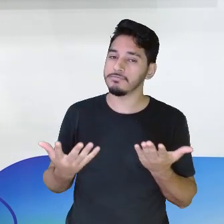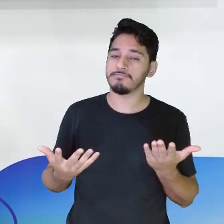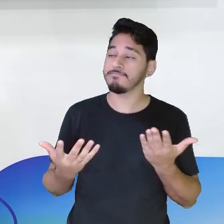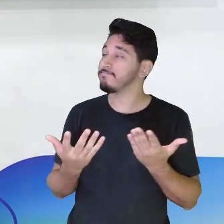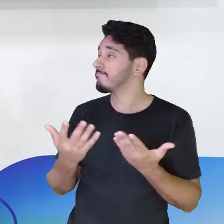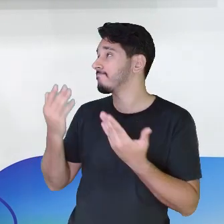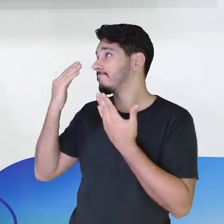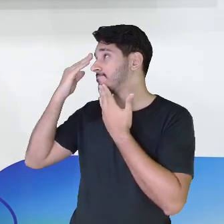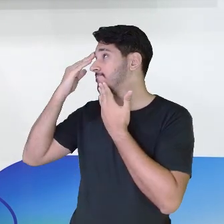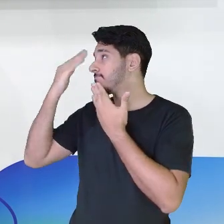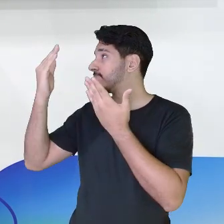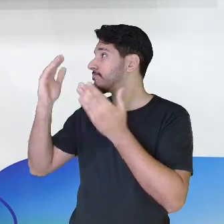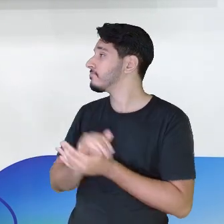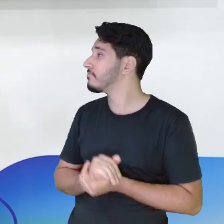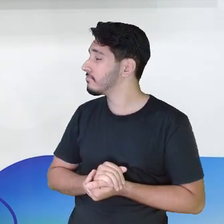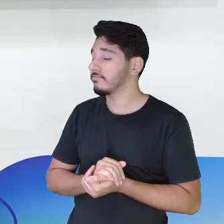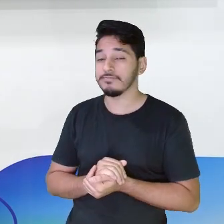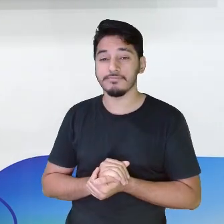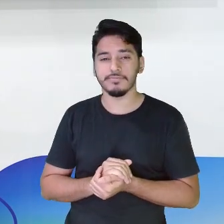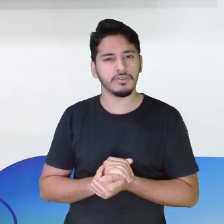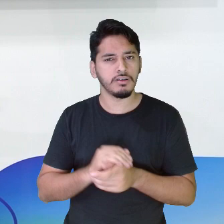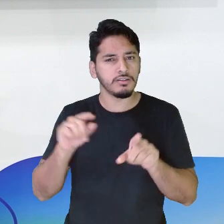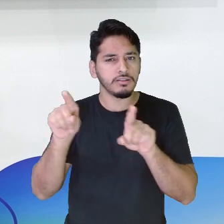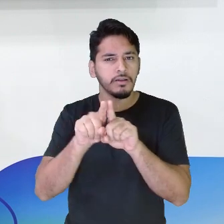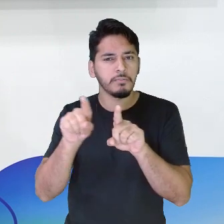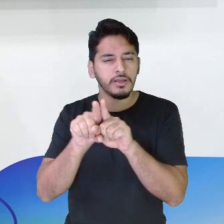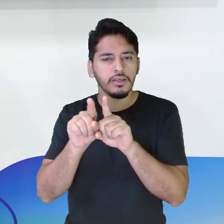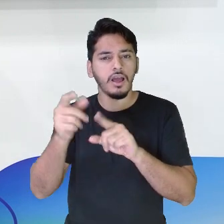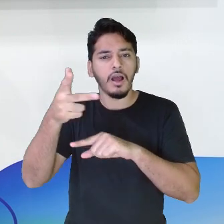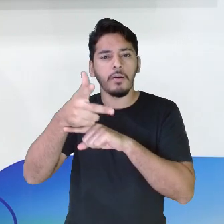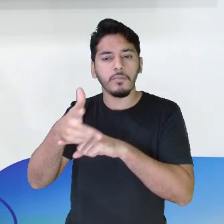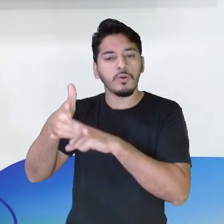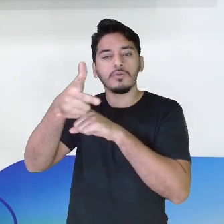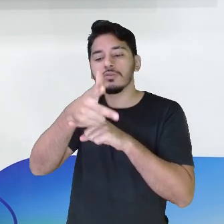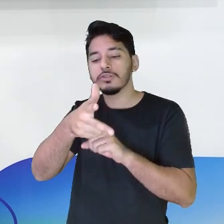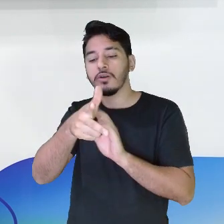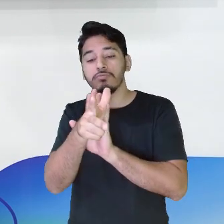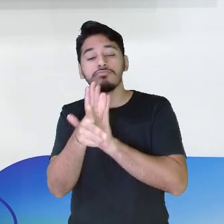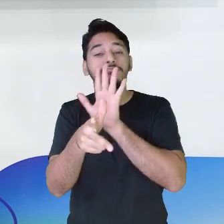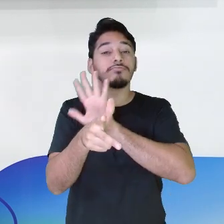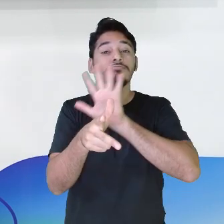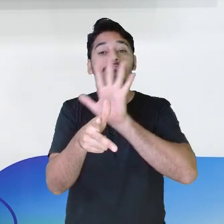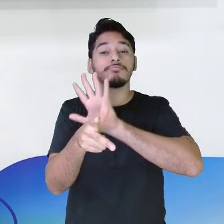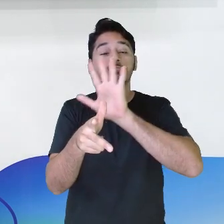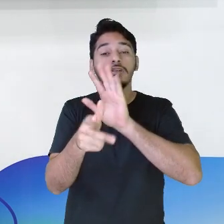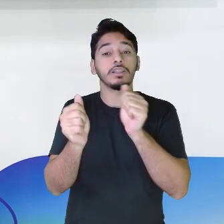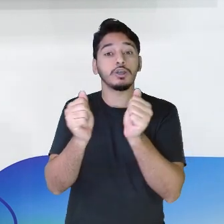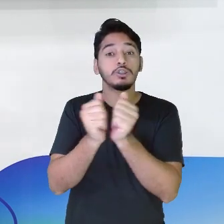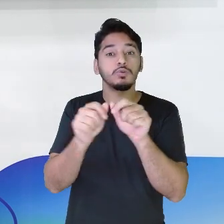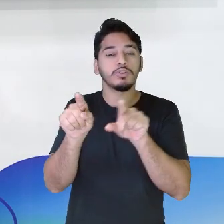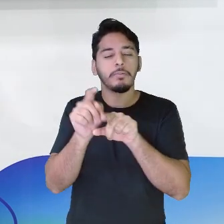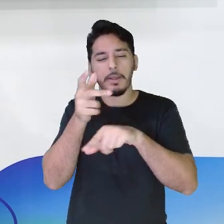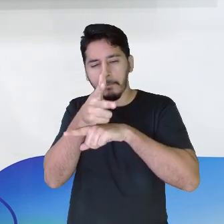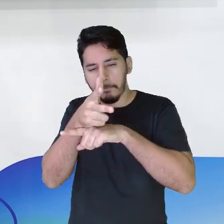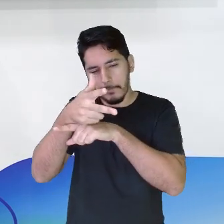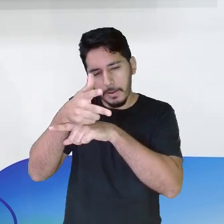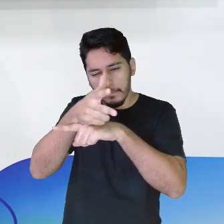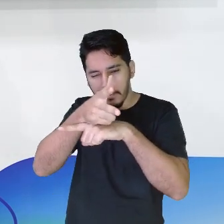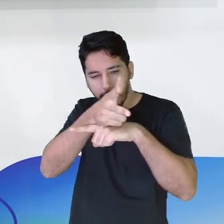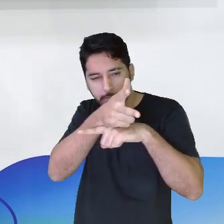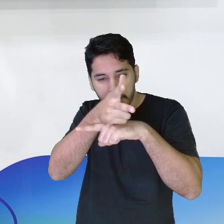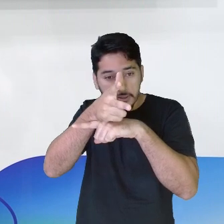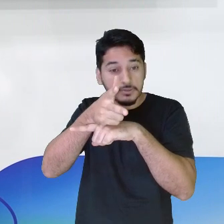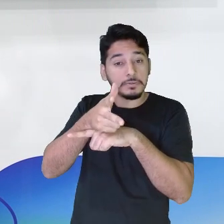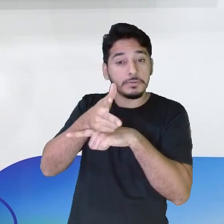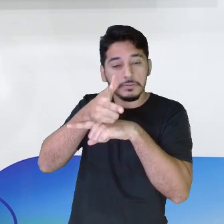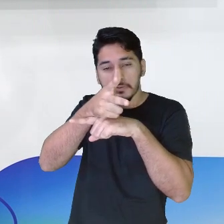intérpretes, né? Claro, agradecer a produção também, né, por sempre estar aqui com a gente fazendo esse